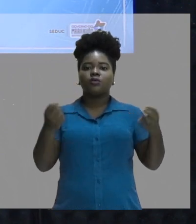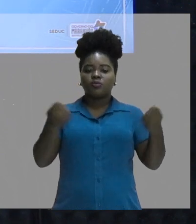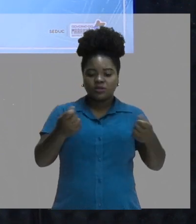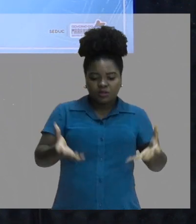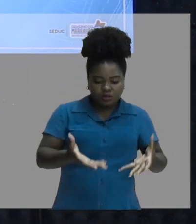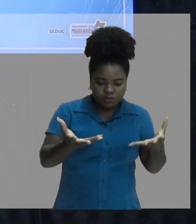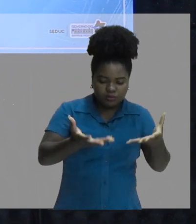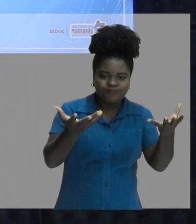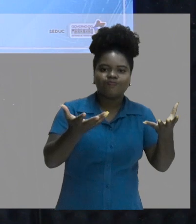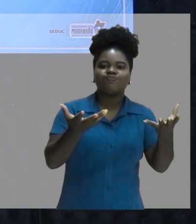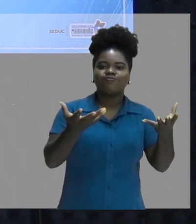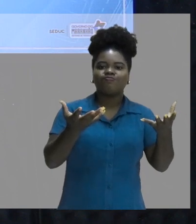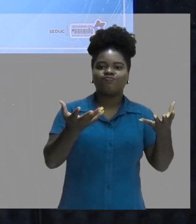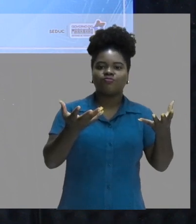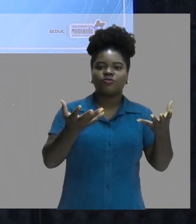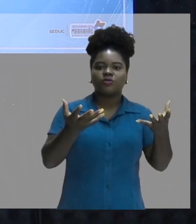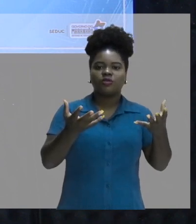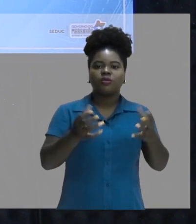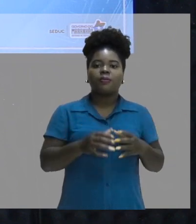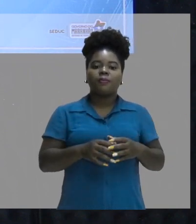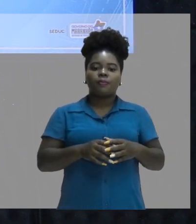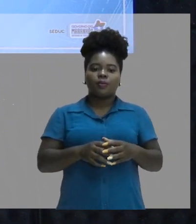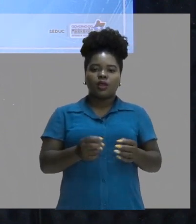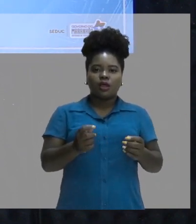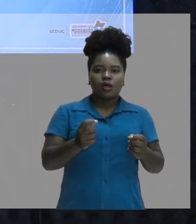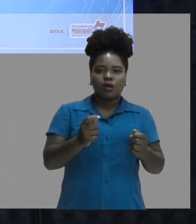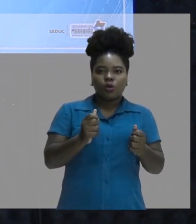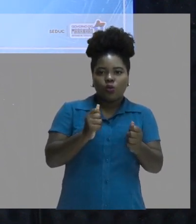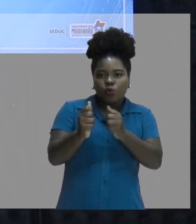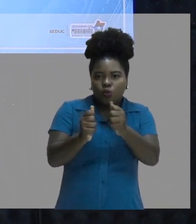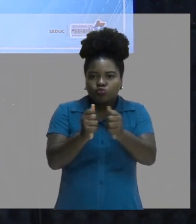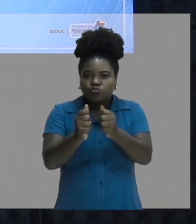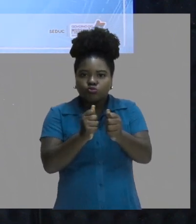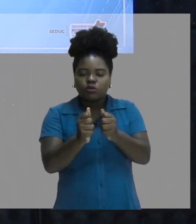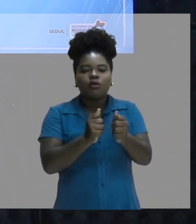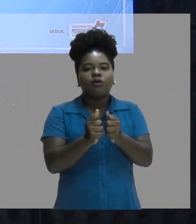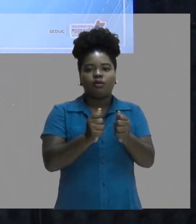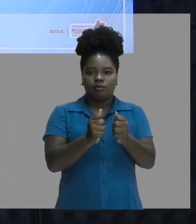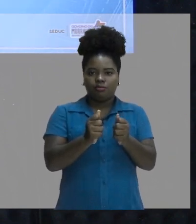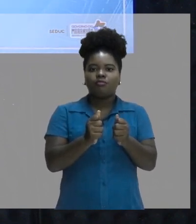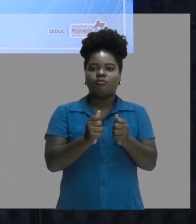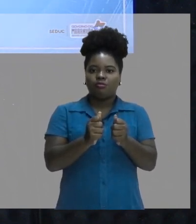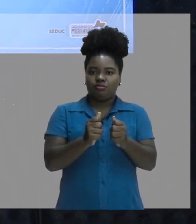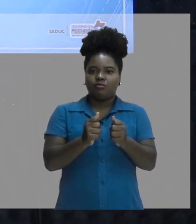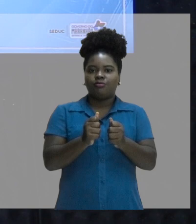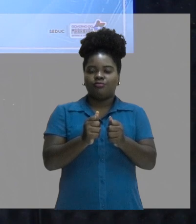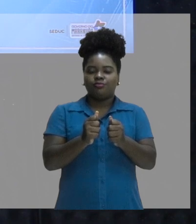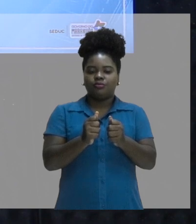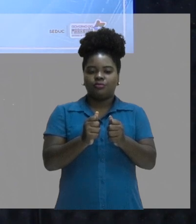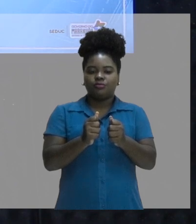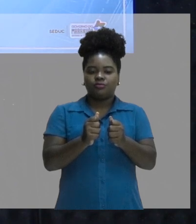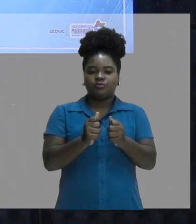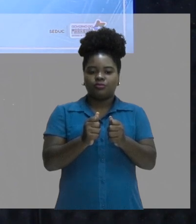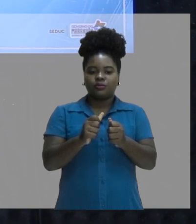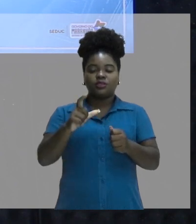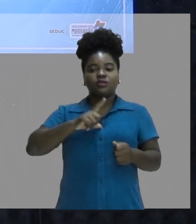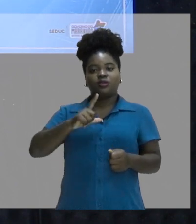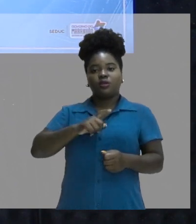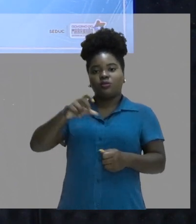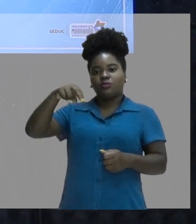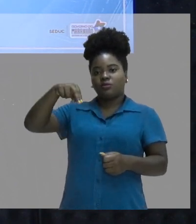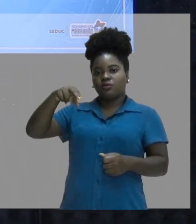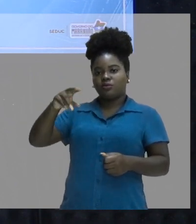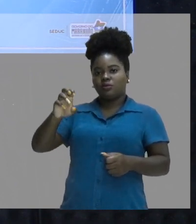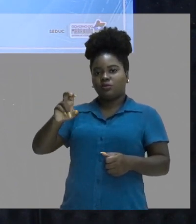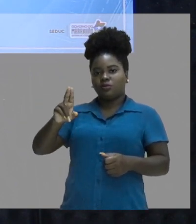motor. Daí nós vamos ver daqui a pouco que o neurônio motor, ele pode